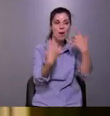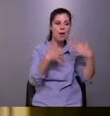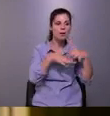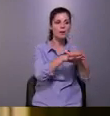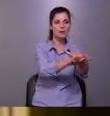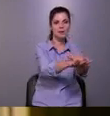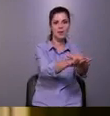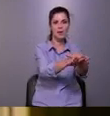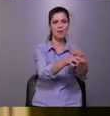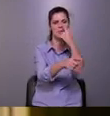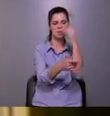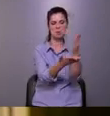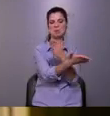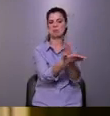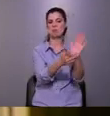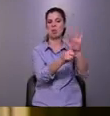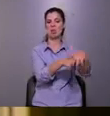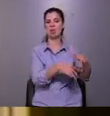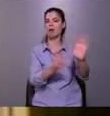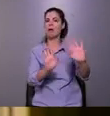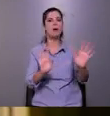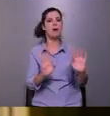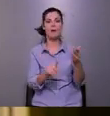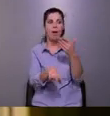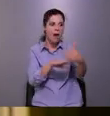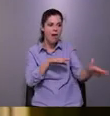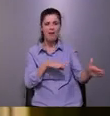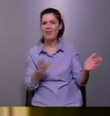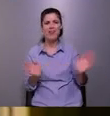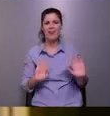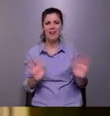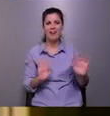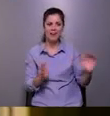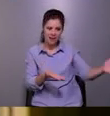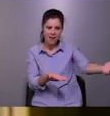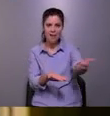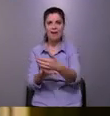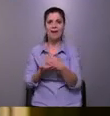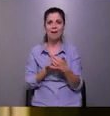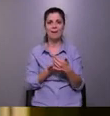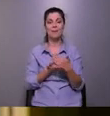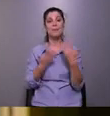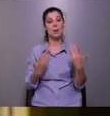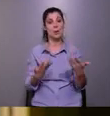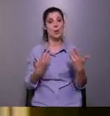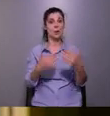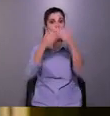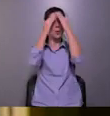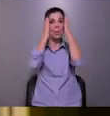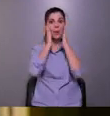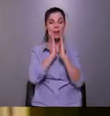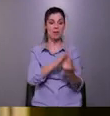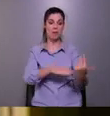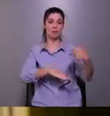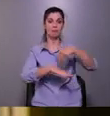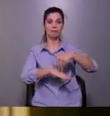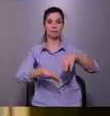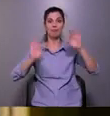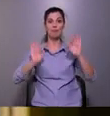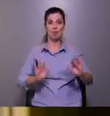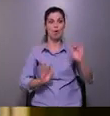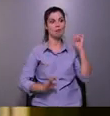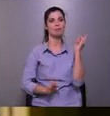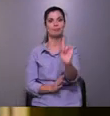sem distinção, nem deixar ninguém de fora. Com Maria, que se levantou e partiu